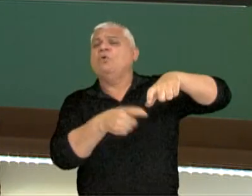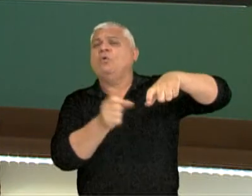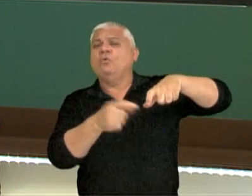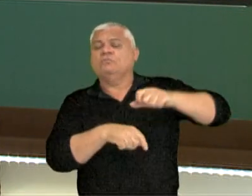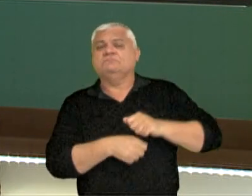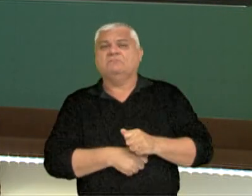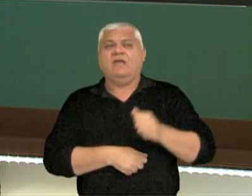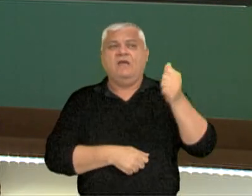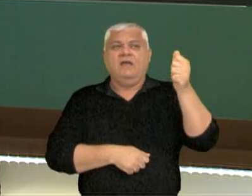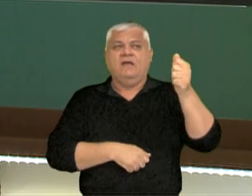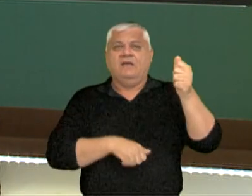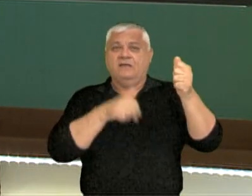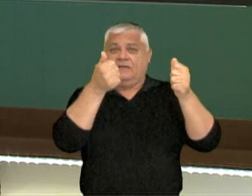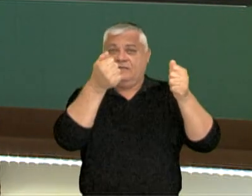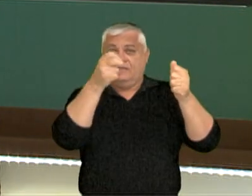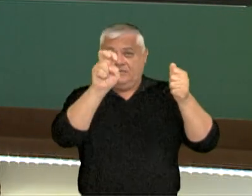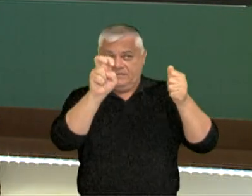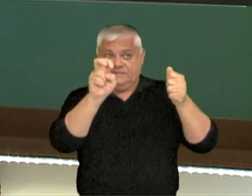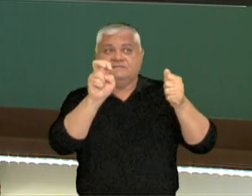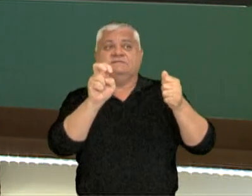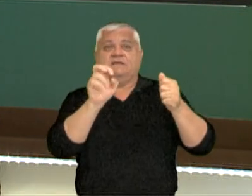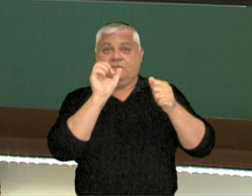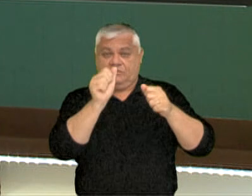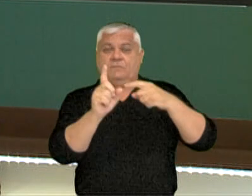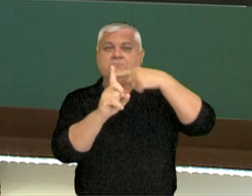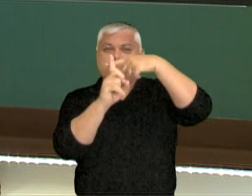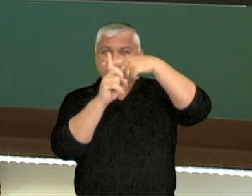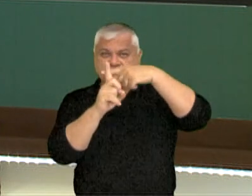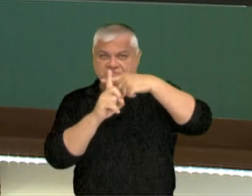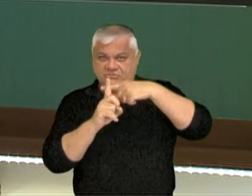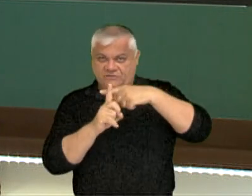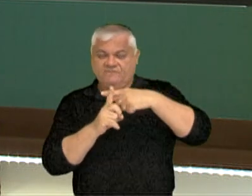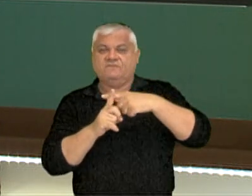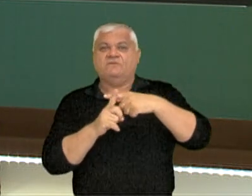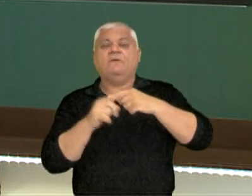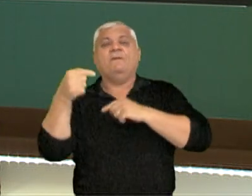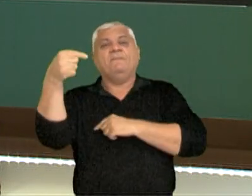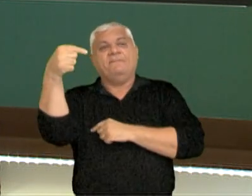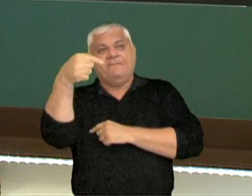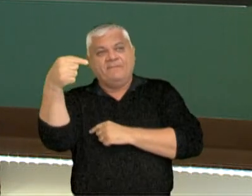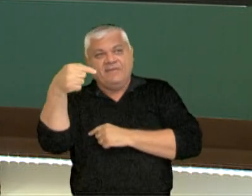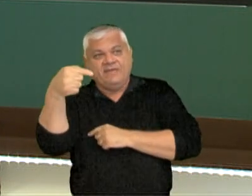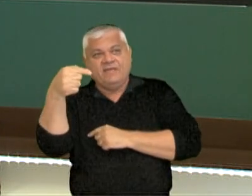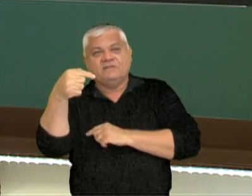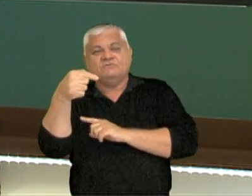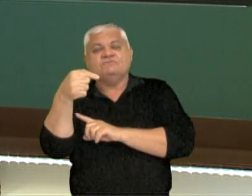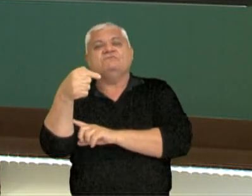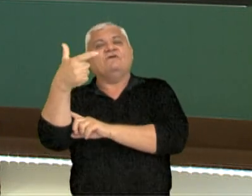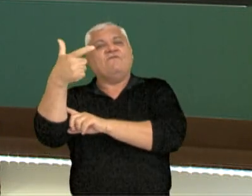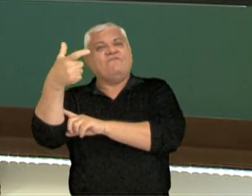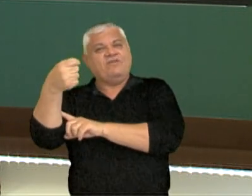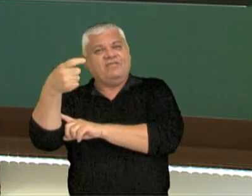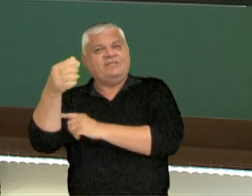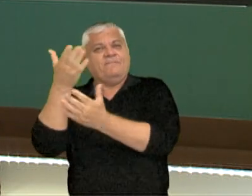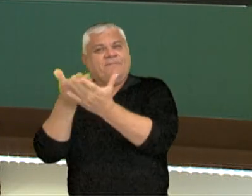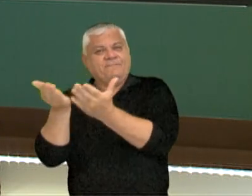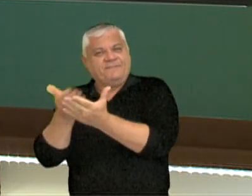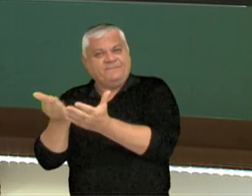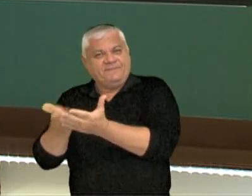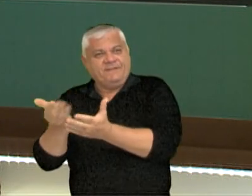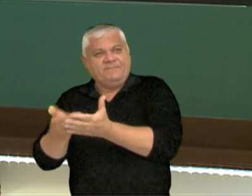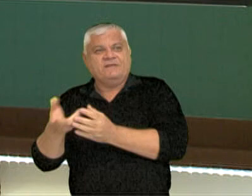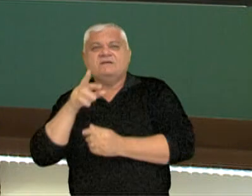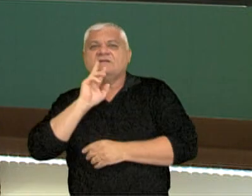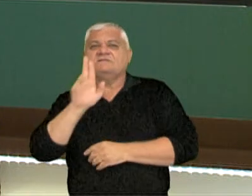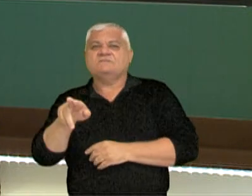pegar lá, ó, 15, que é a quantidade de gols marcados, menos a quantidade de gols sofridos,